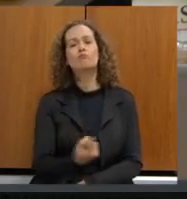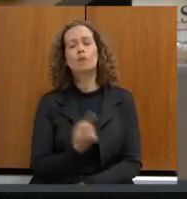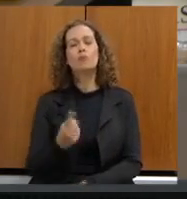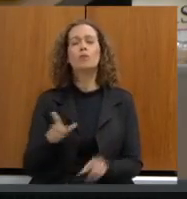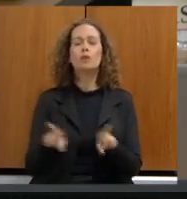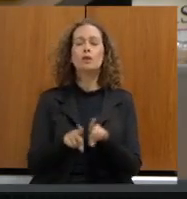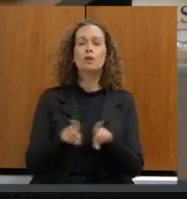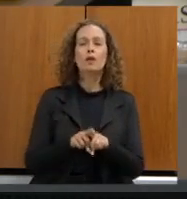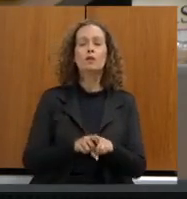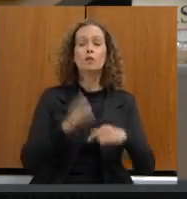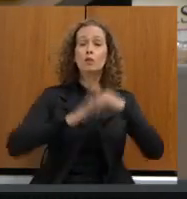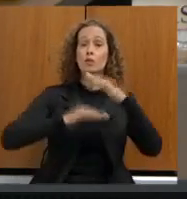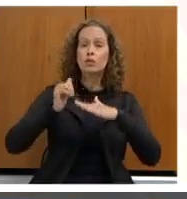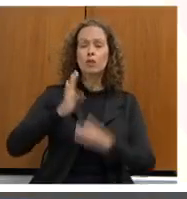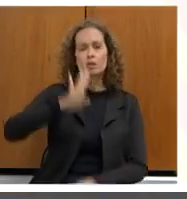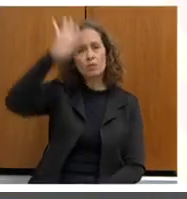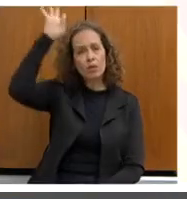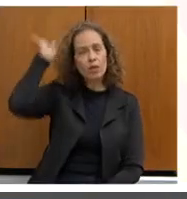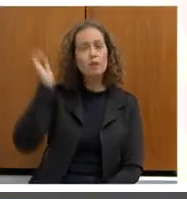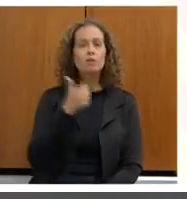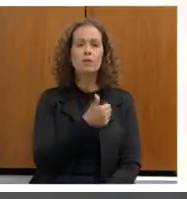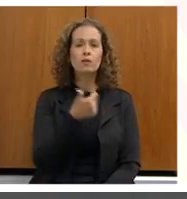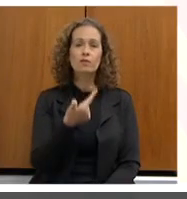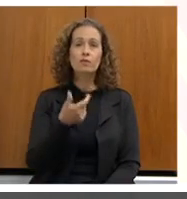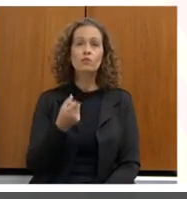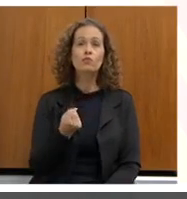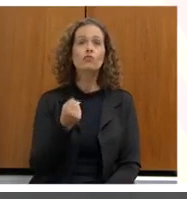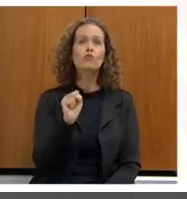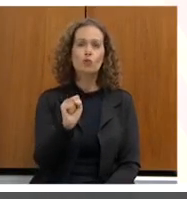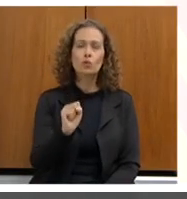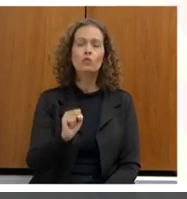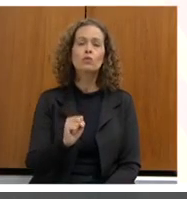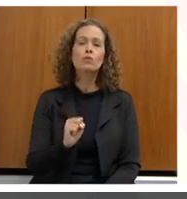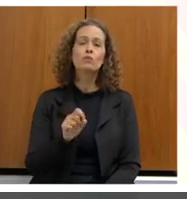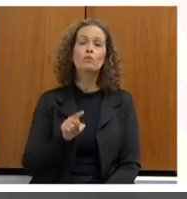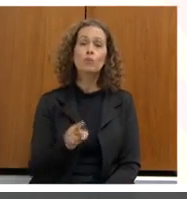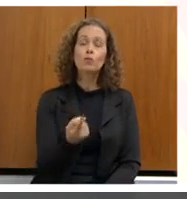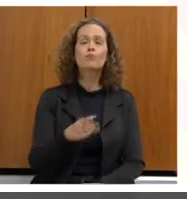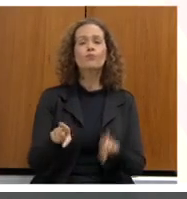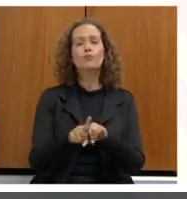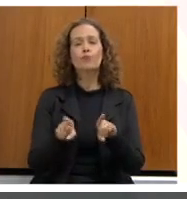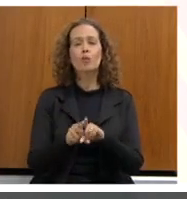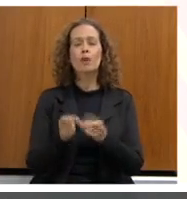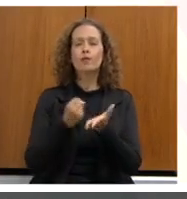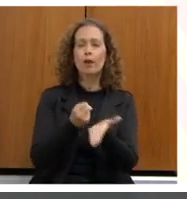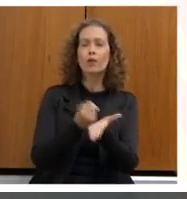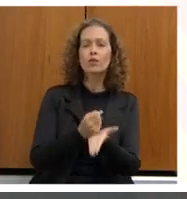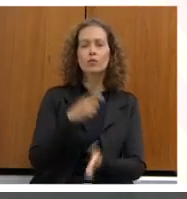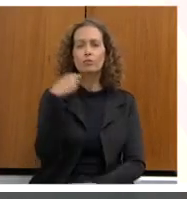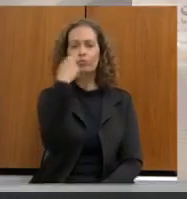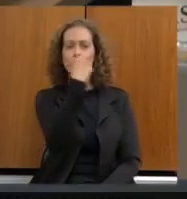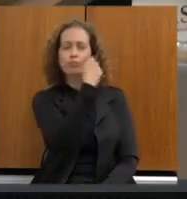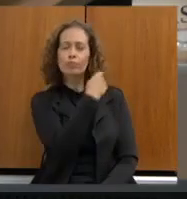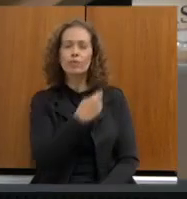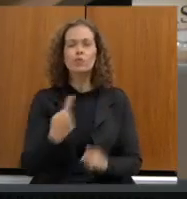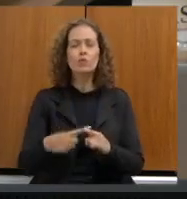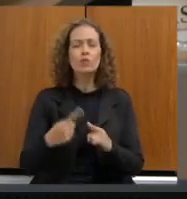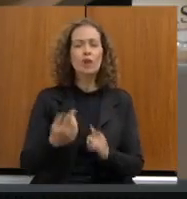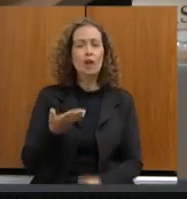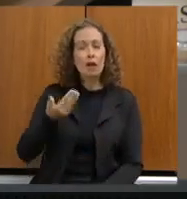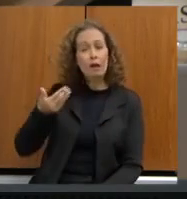bombeiro e os nossos dependentes 128 mil procedimentos odontológicos durante muito tempo as pessoas e eu não